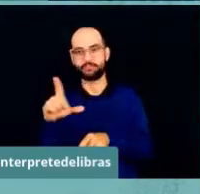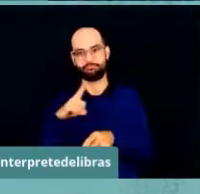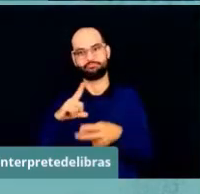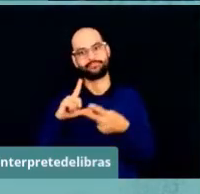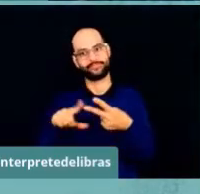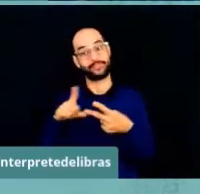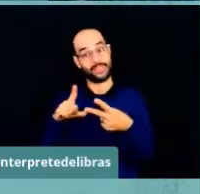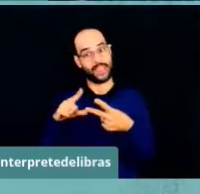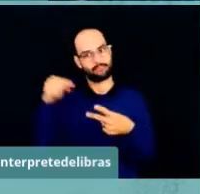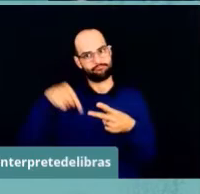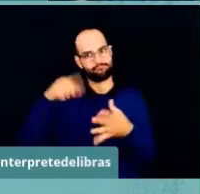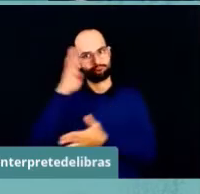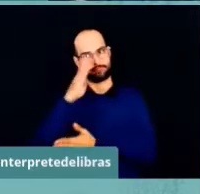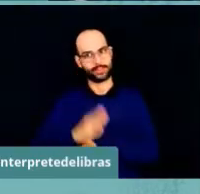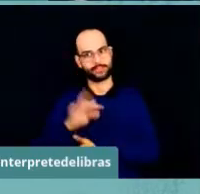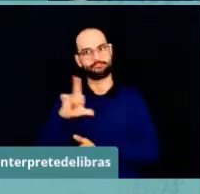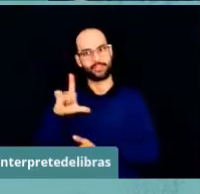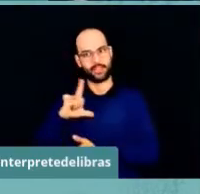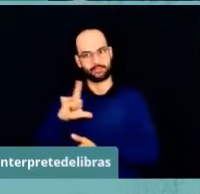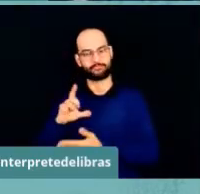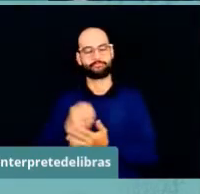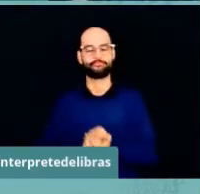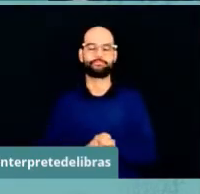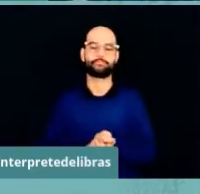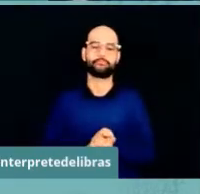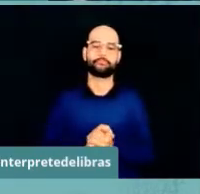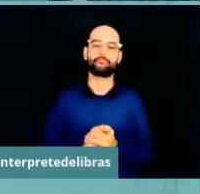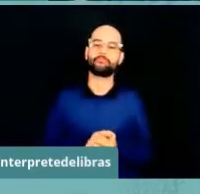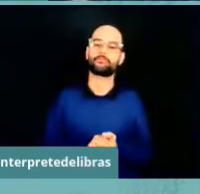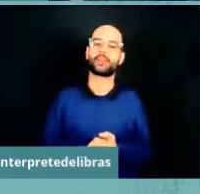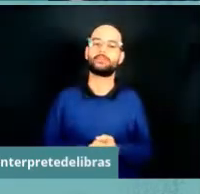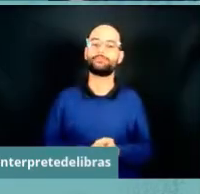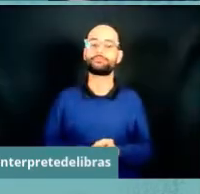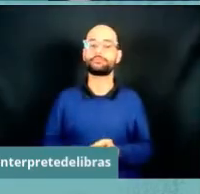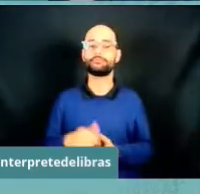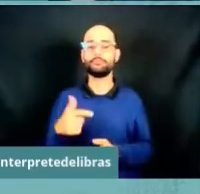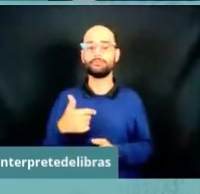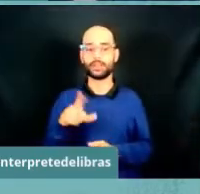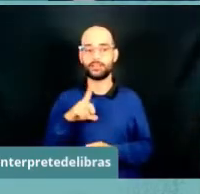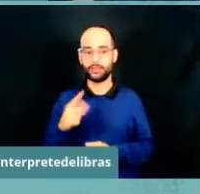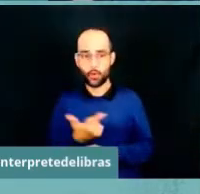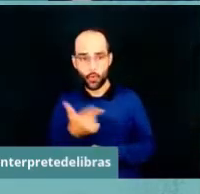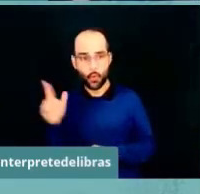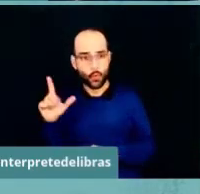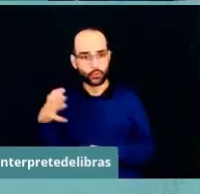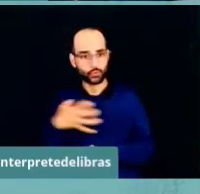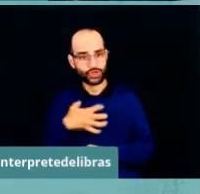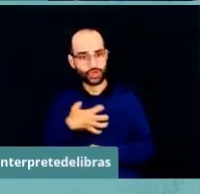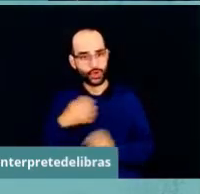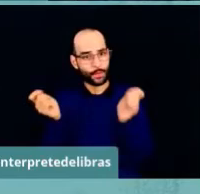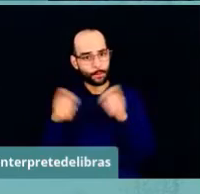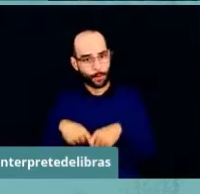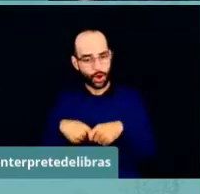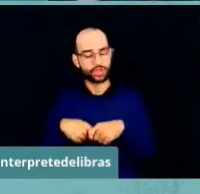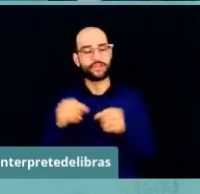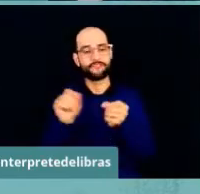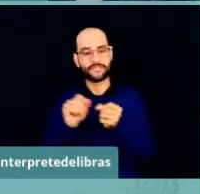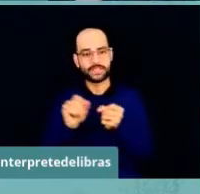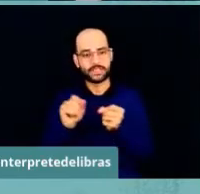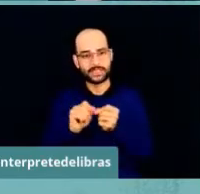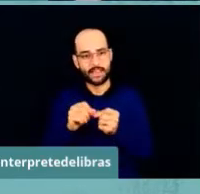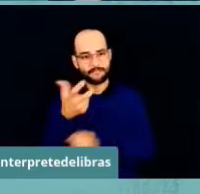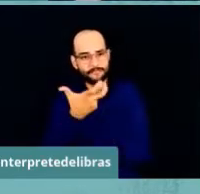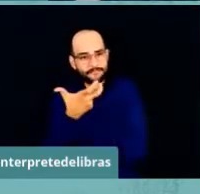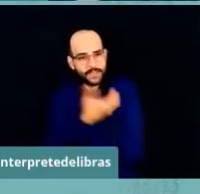Uma outra forma, então, de se desenvolver vacinas para o coronavírus e para outras doenças também, é usar